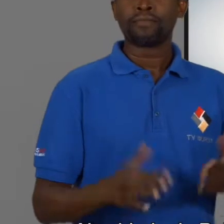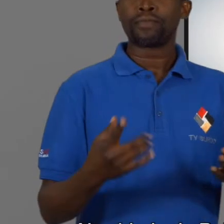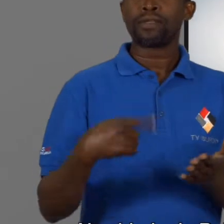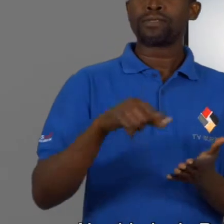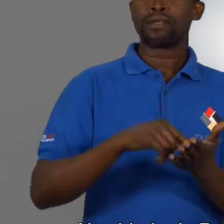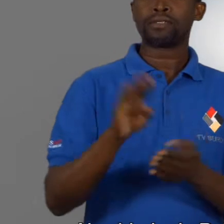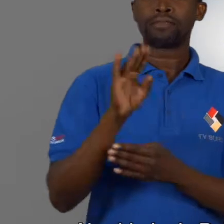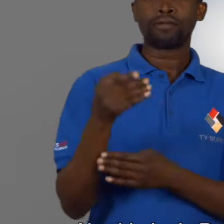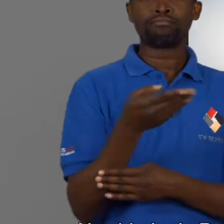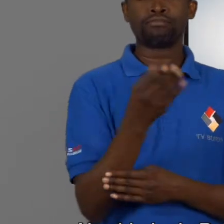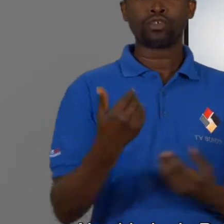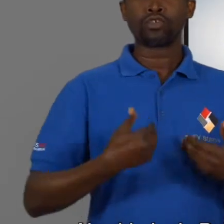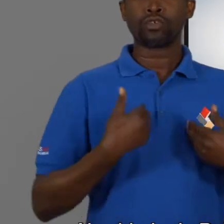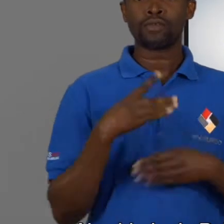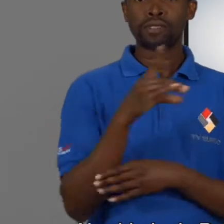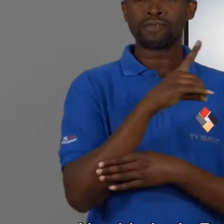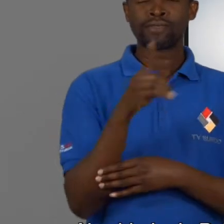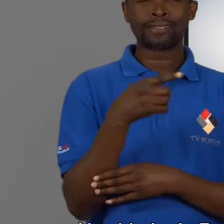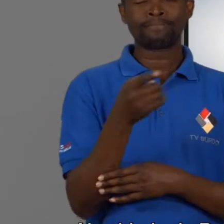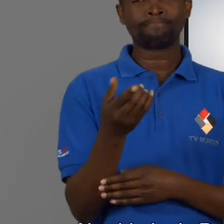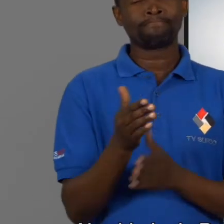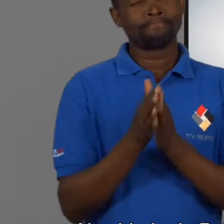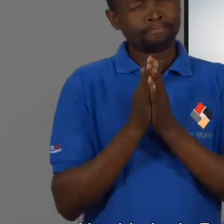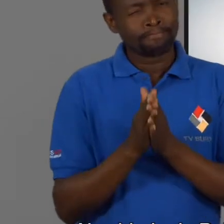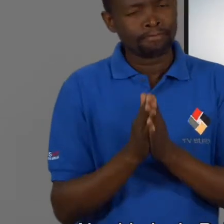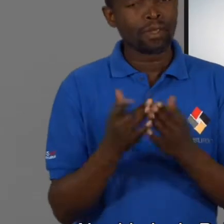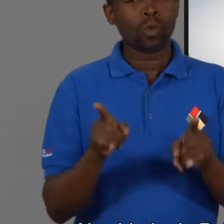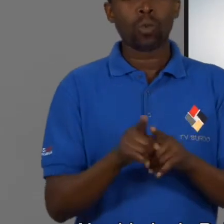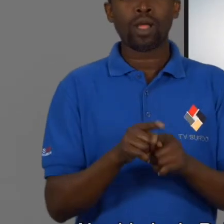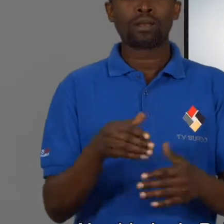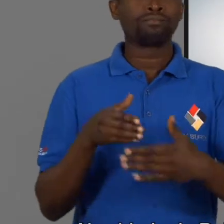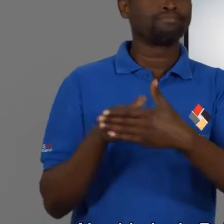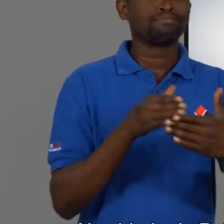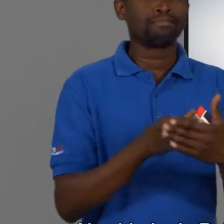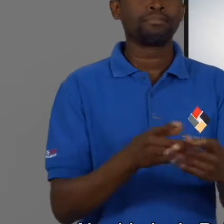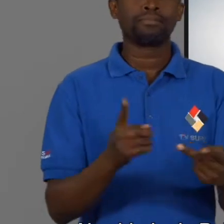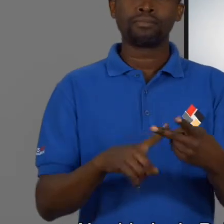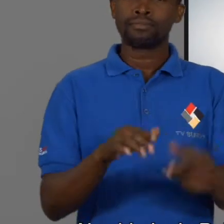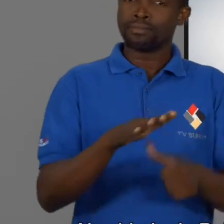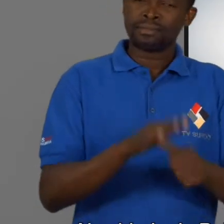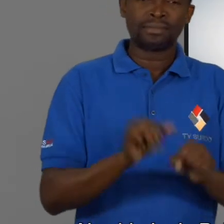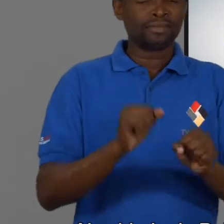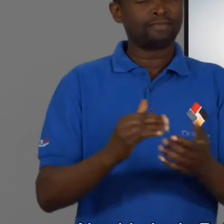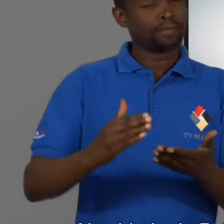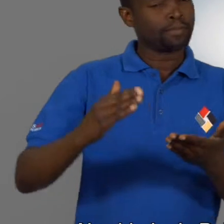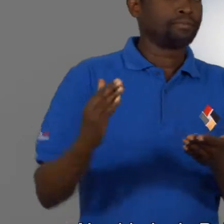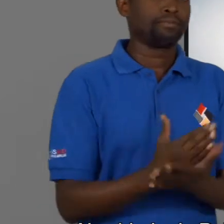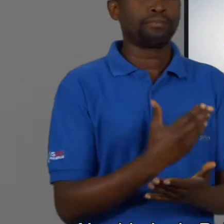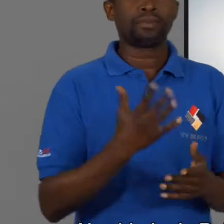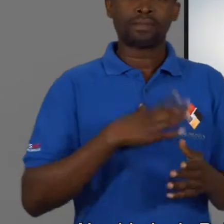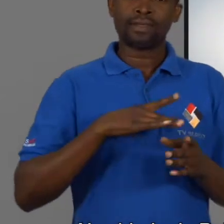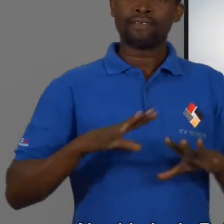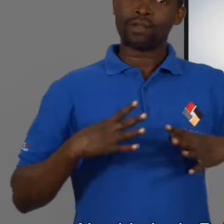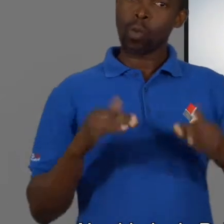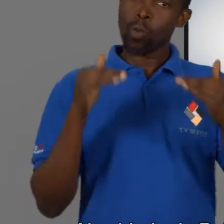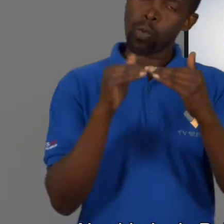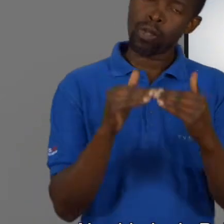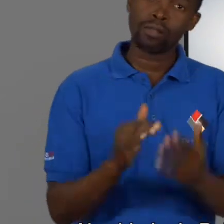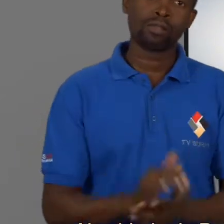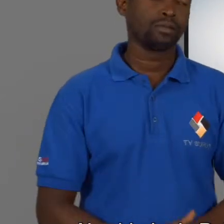Na cidade da Beira, jovens com deficiência apelam ao fim do estigma e da discriminação